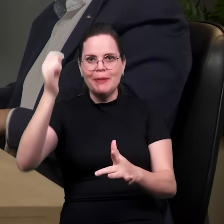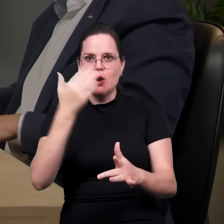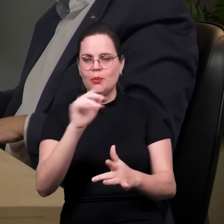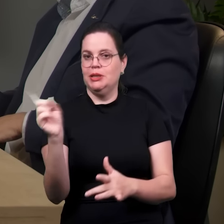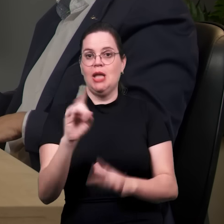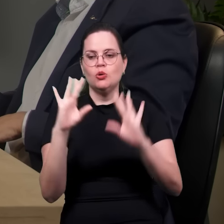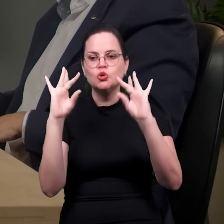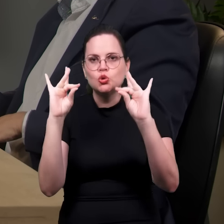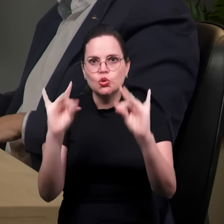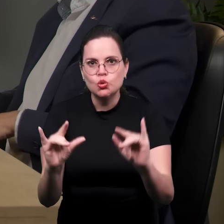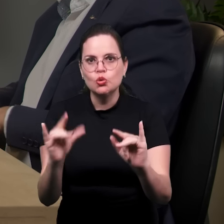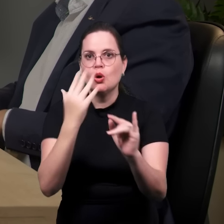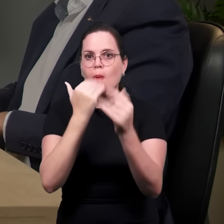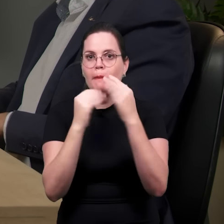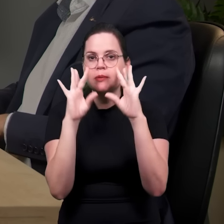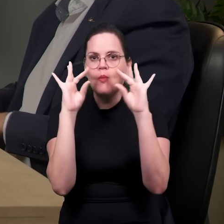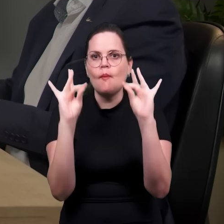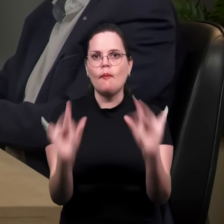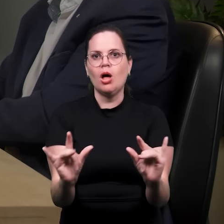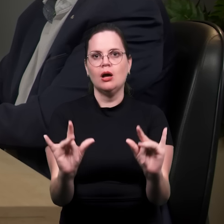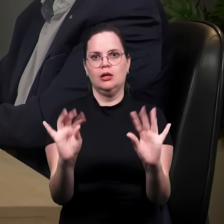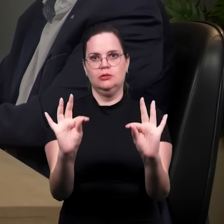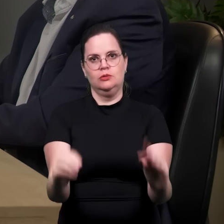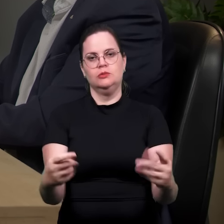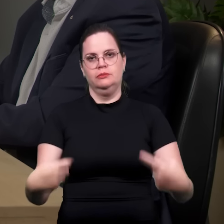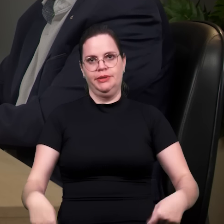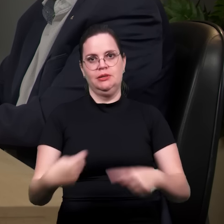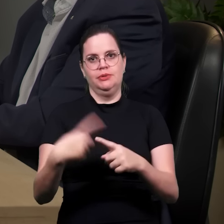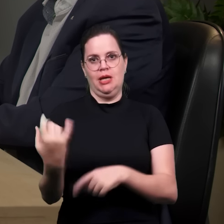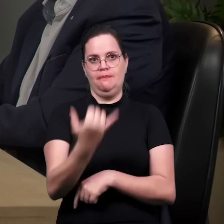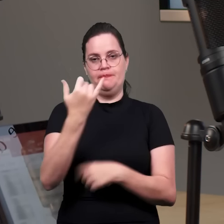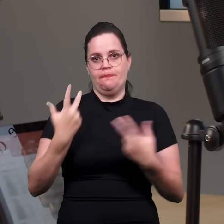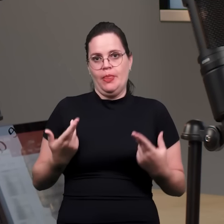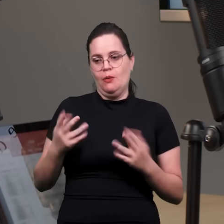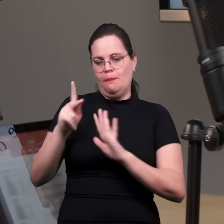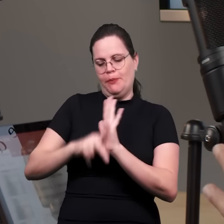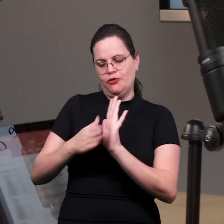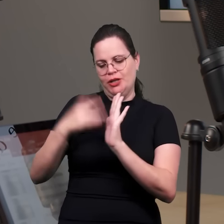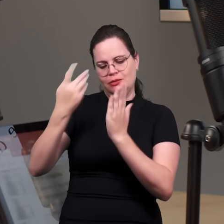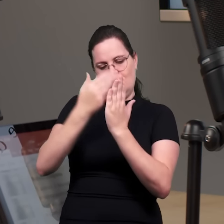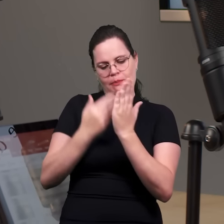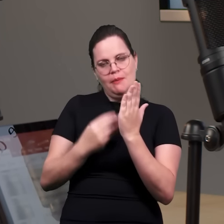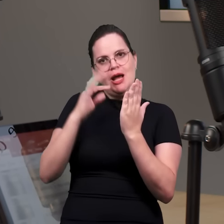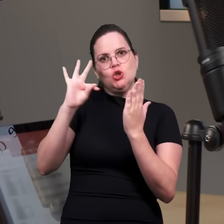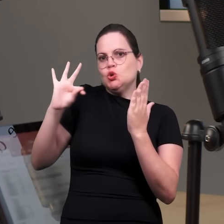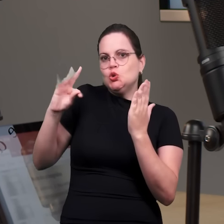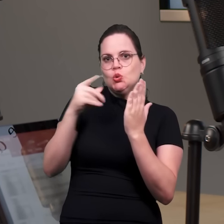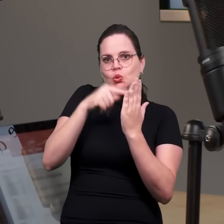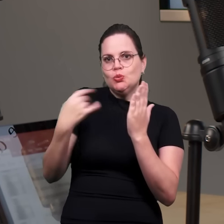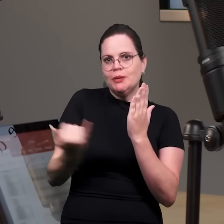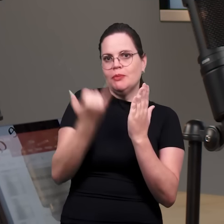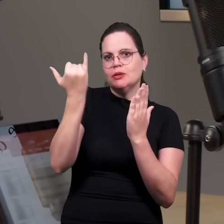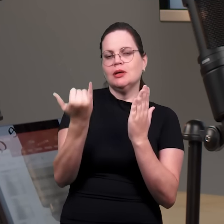nós desprezamos na obra do Espírito, porque tudo é importante para nossa caminhada, E né? nesse aspecto aí, nada dele deixareis